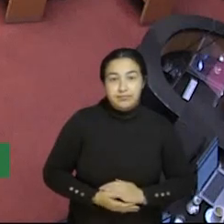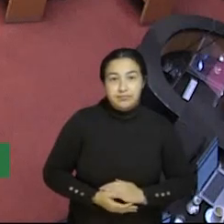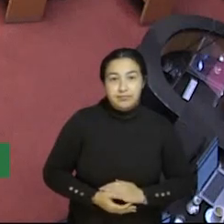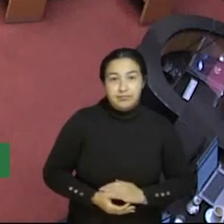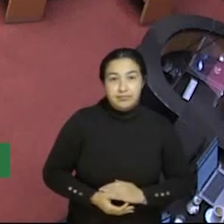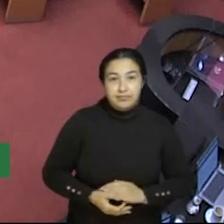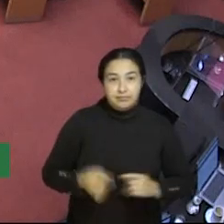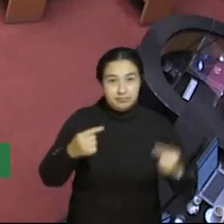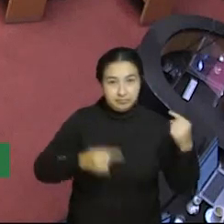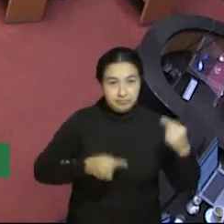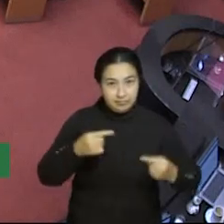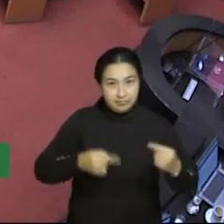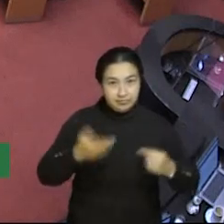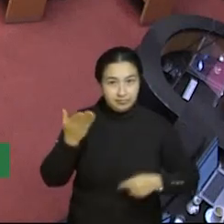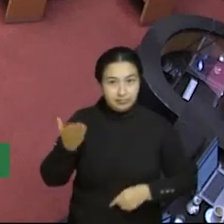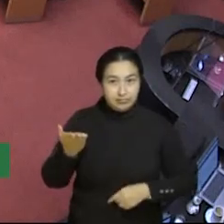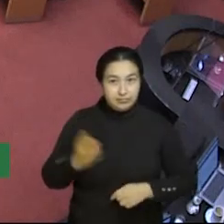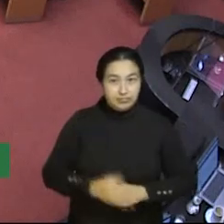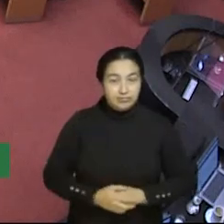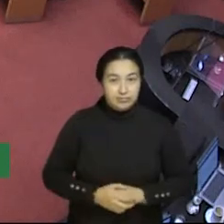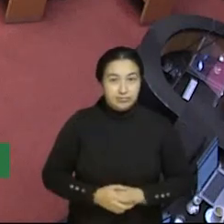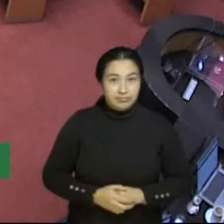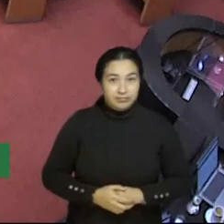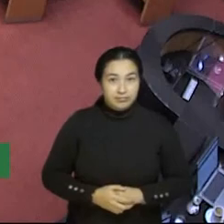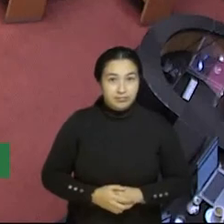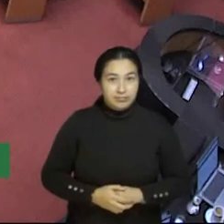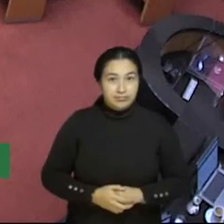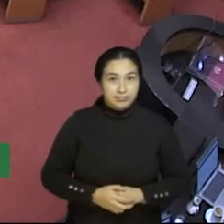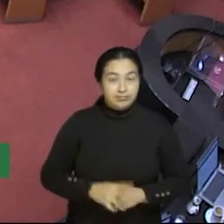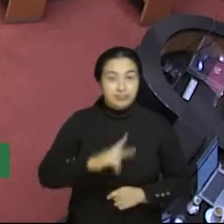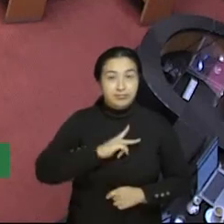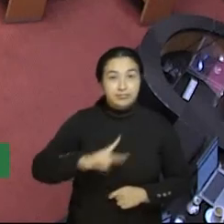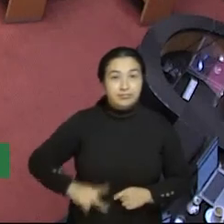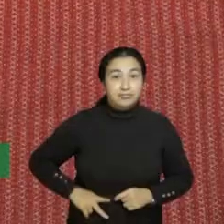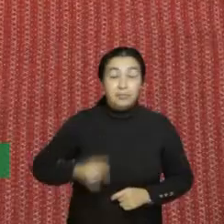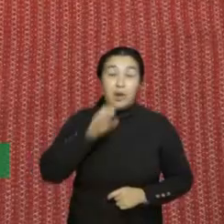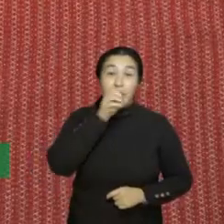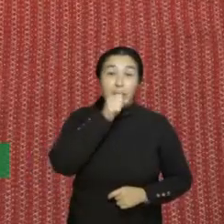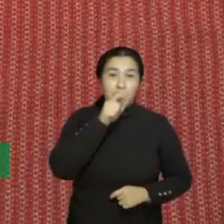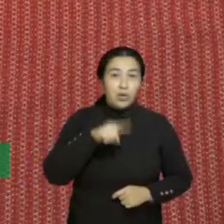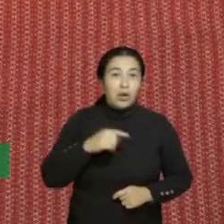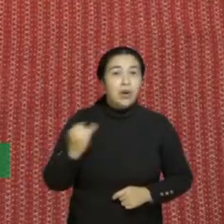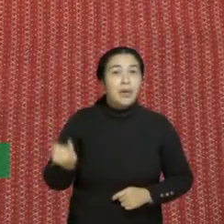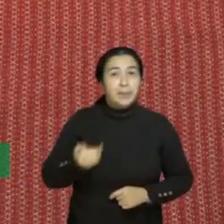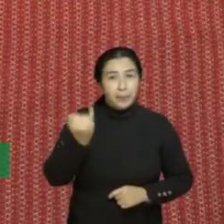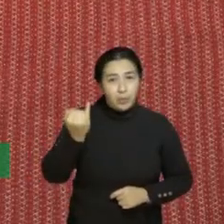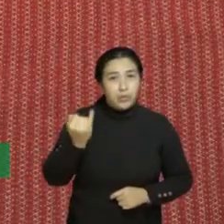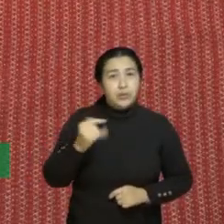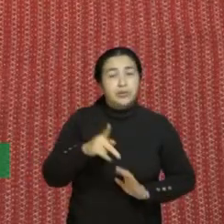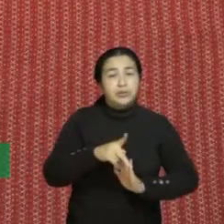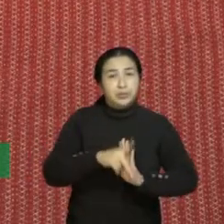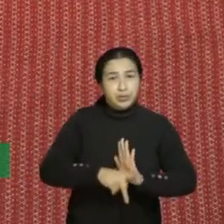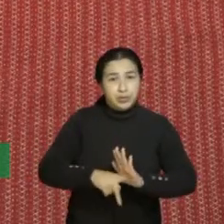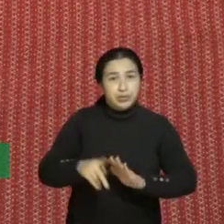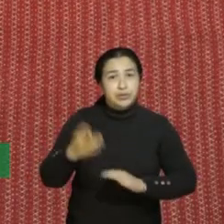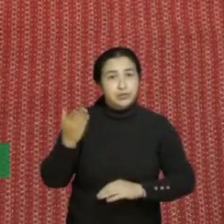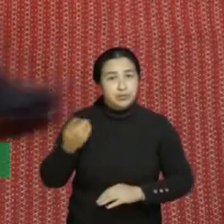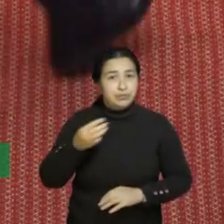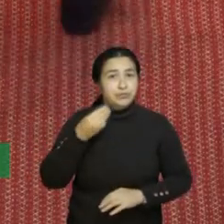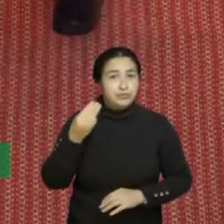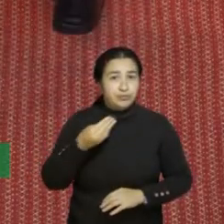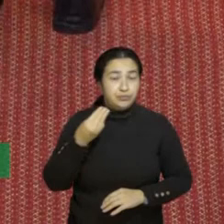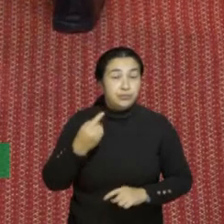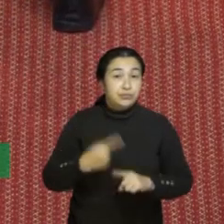Para discutir a matéria, com a palavra o deputado Sorato. Senhor presidente, só ressaltar a importância desse projeto do deputado Márcio Machado, que a